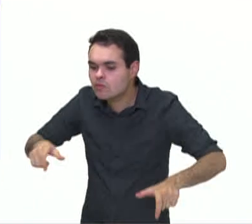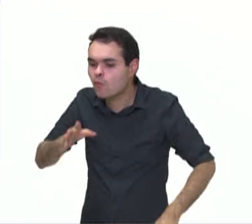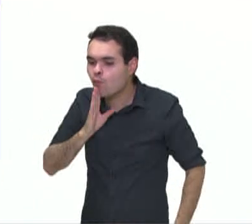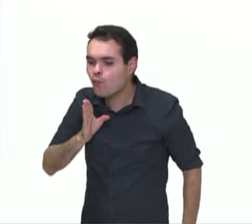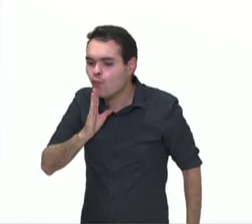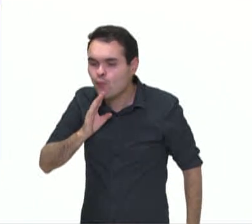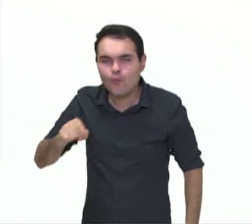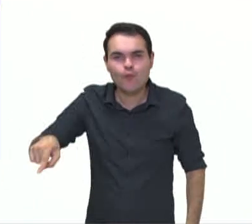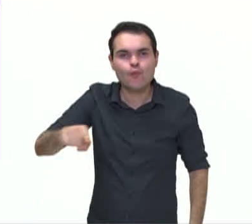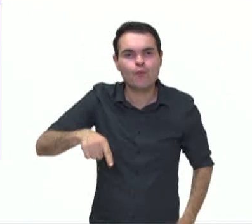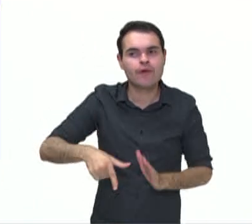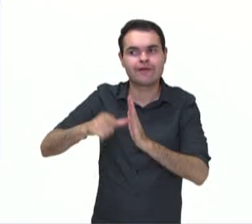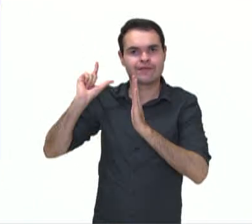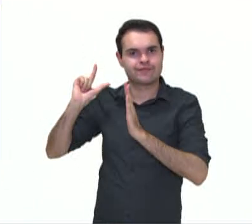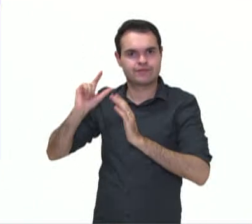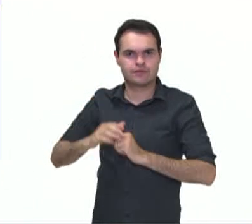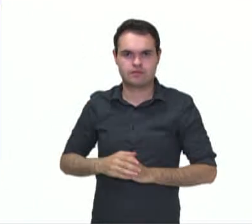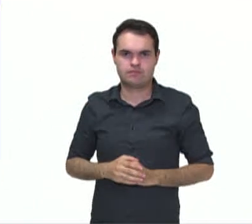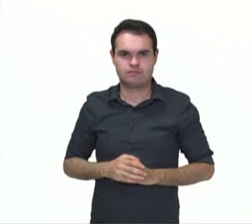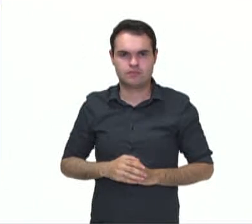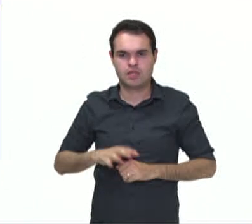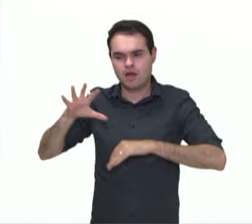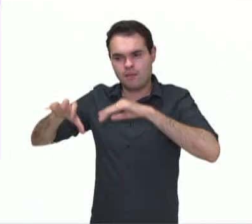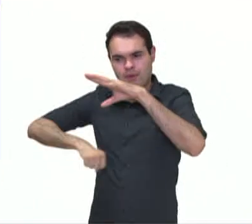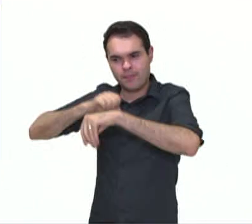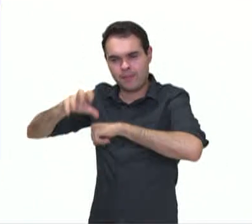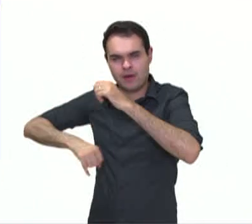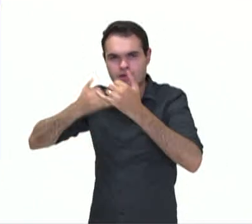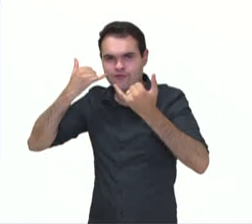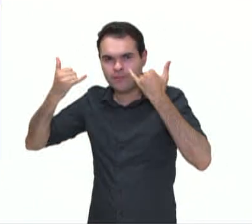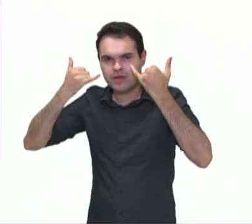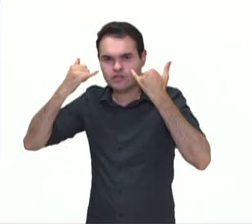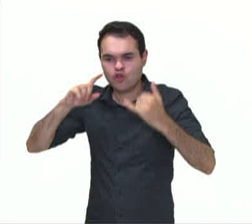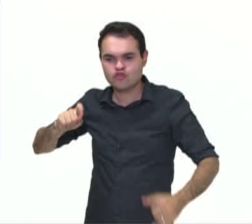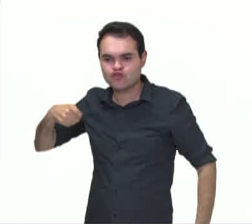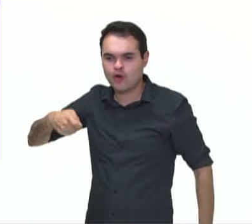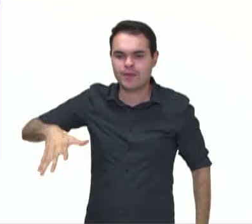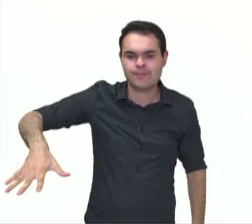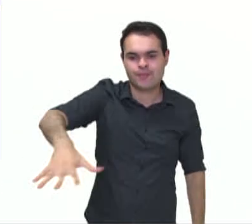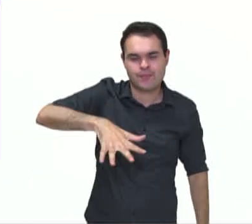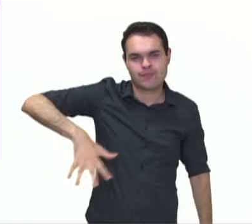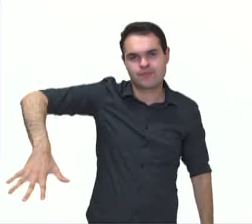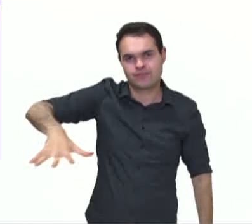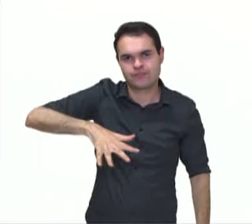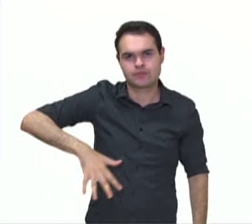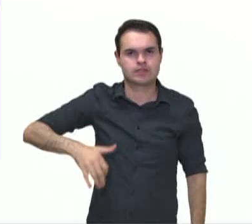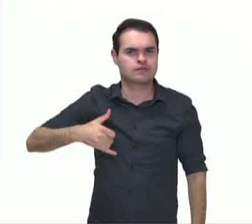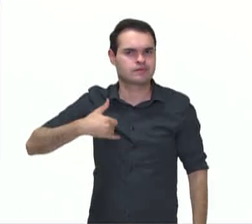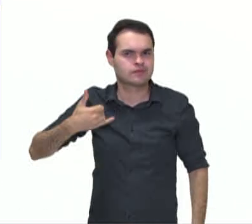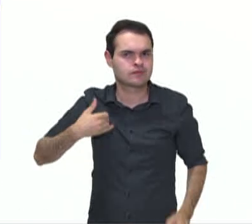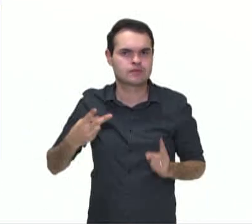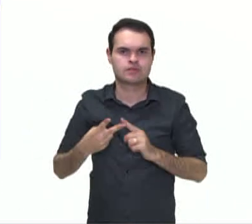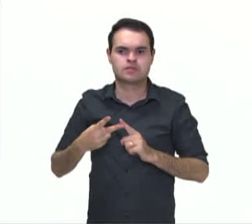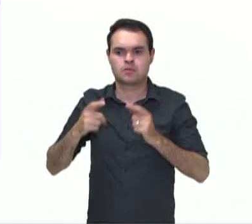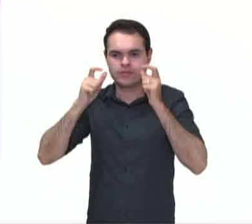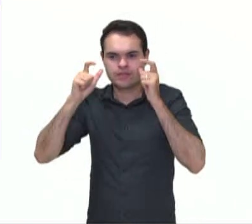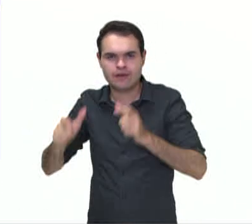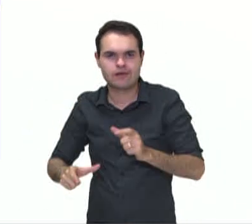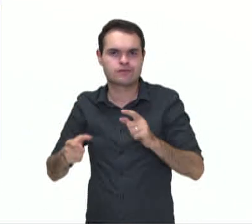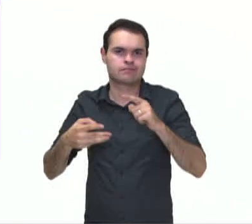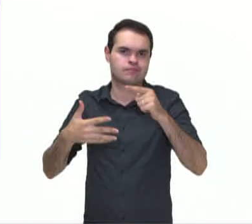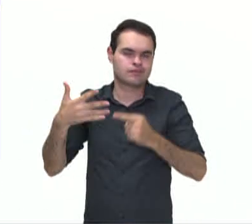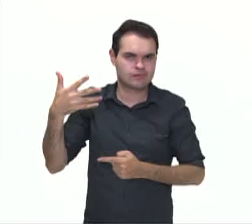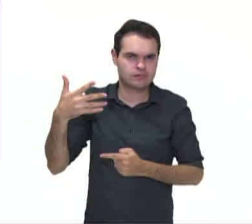um discurso é buscar informações sobre o público, para quem vai falar, a sua idade, os seus interesses, etc.